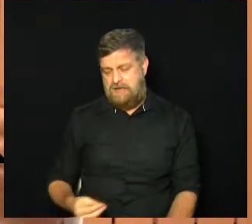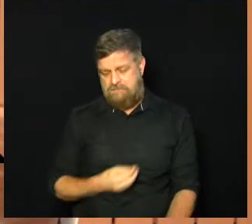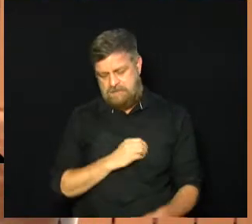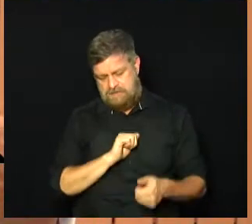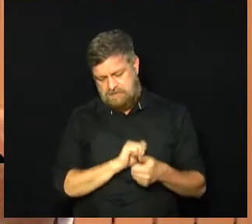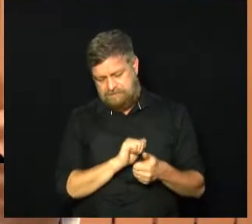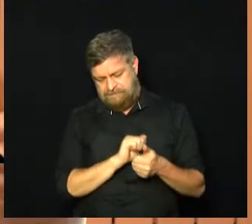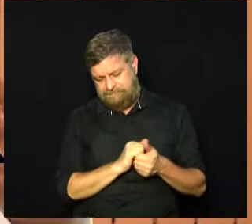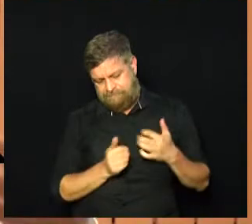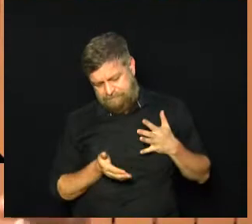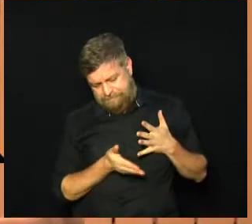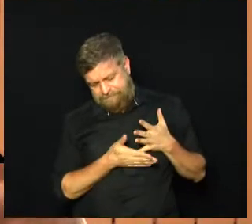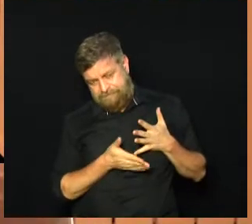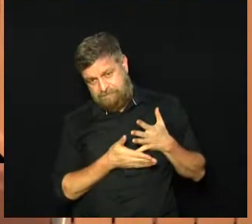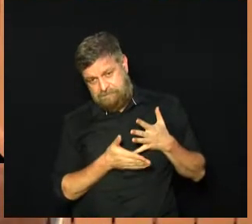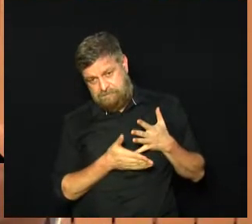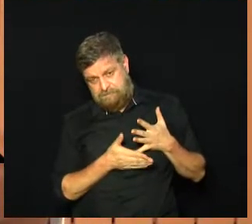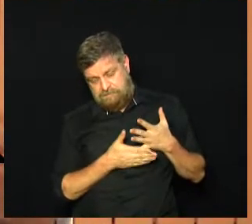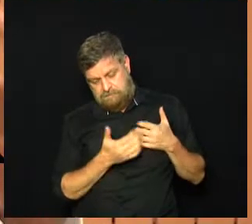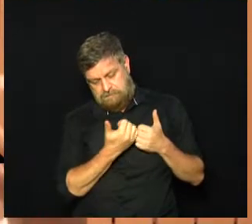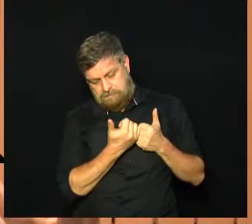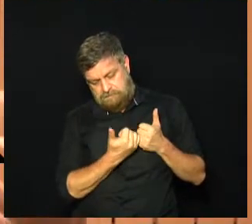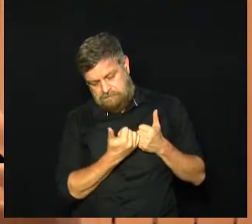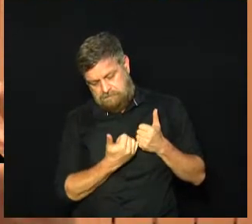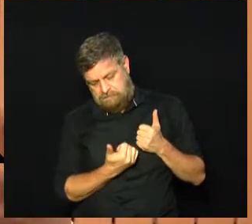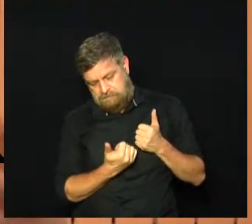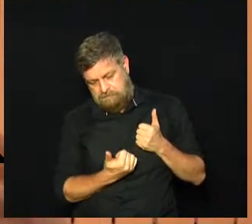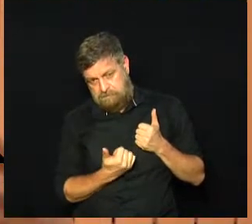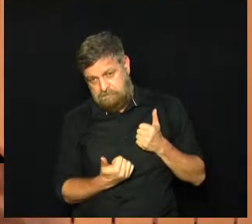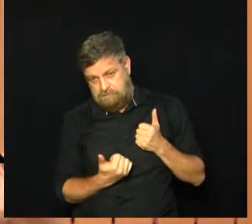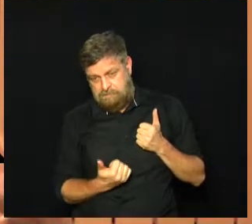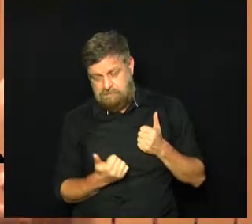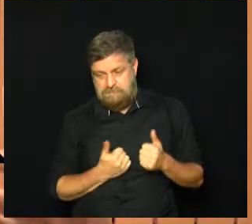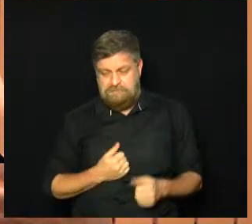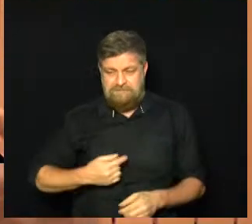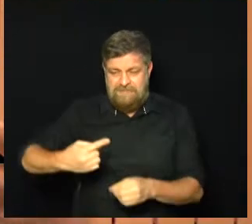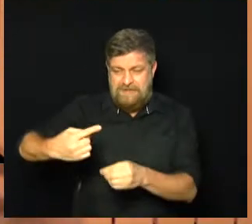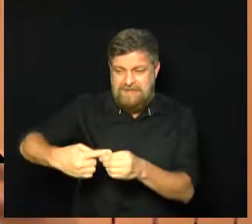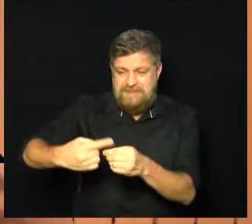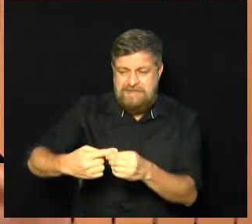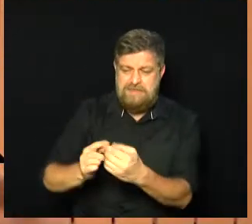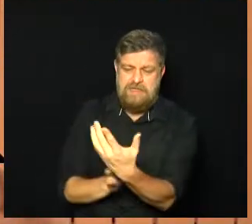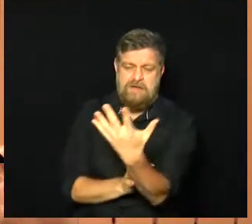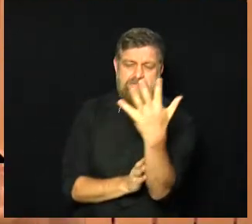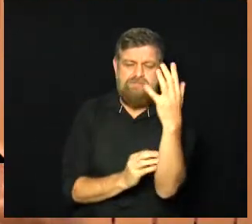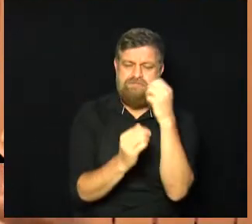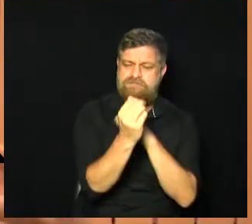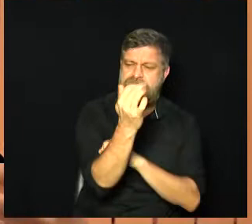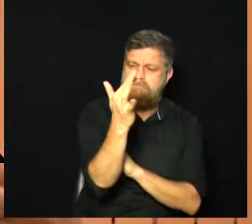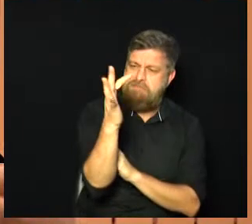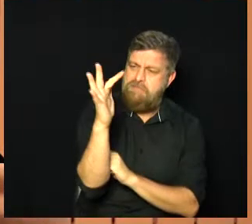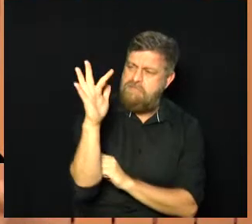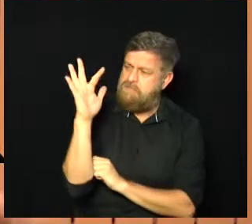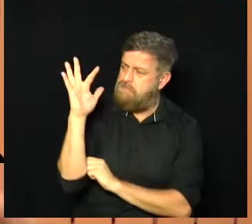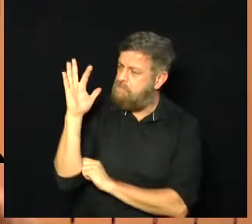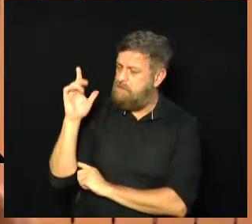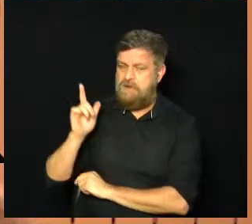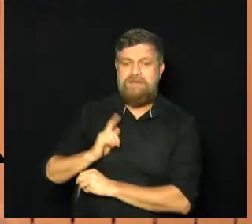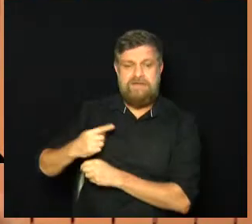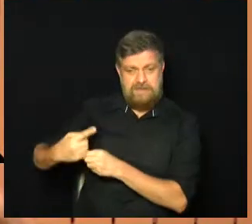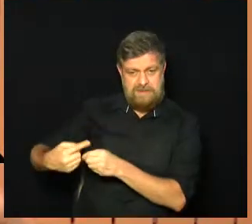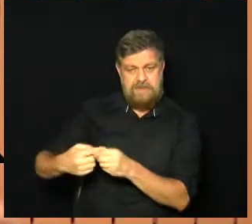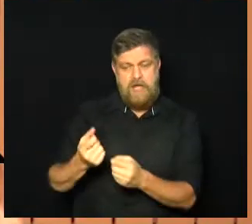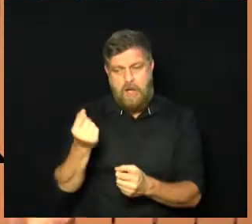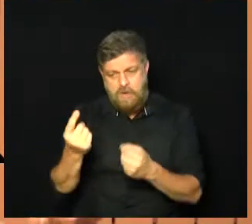pessoas ela vai se precarizando, ela vai piorando, enquanto cidades que são mais verdes, né, que aí a gente tem algumas cidades que no